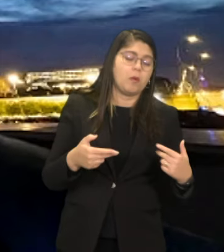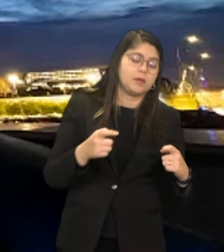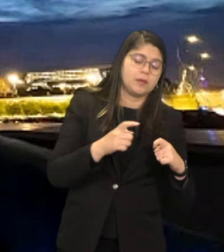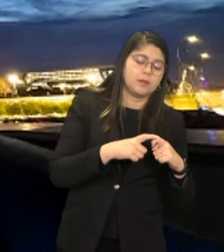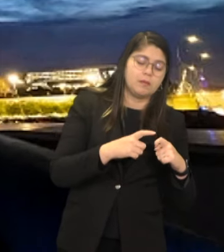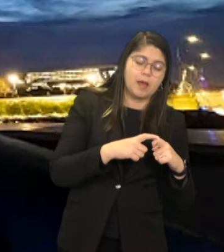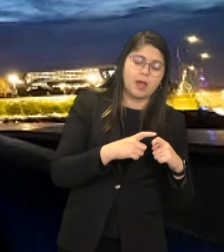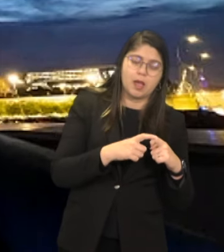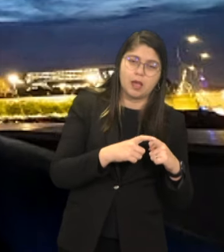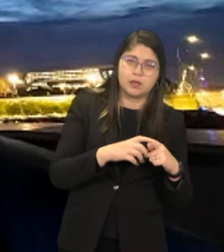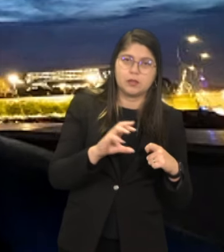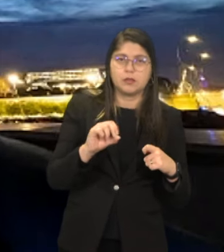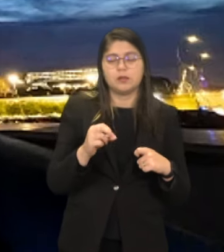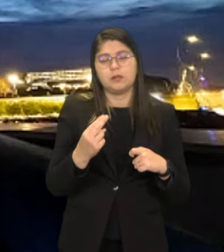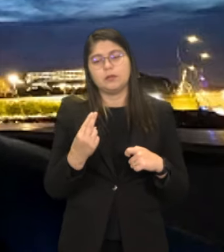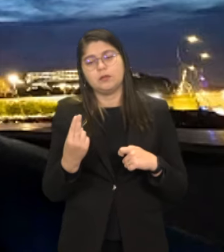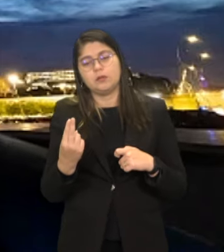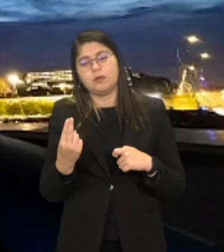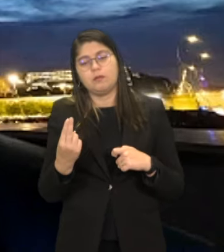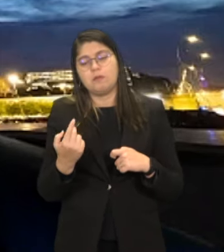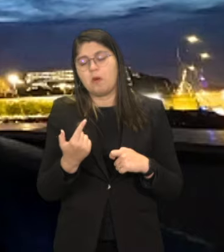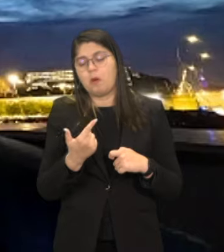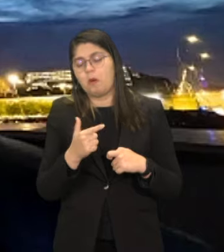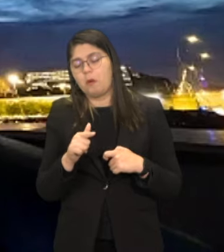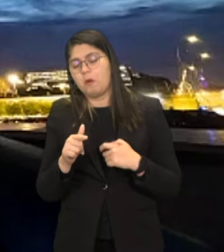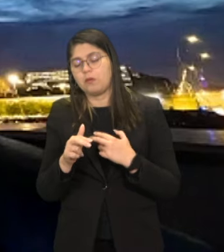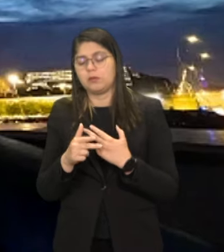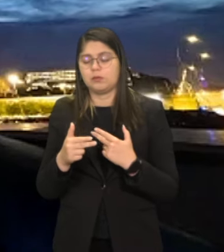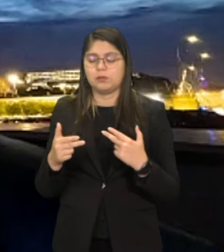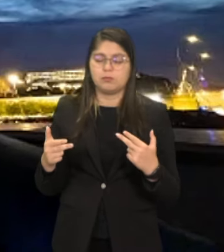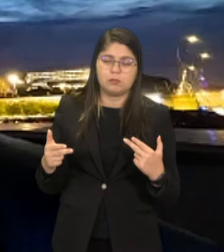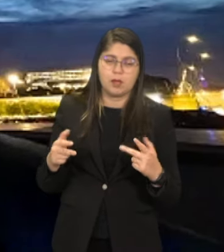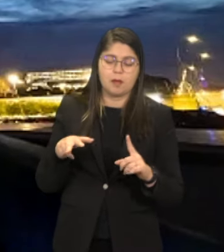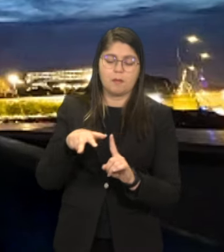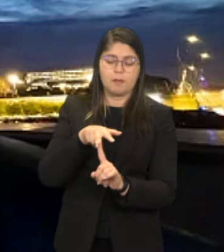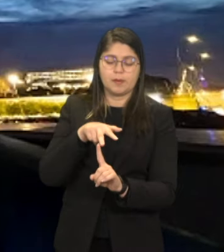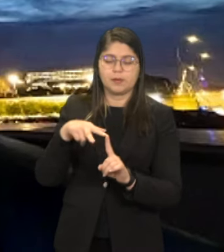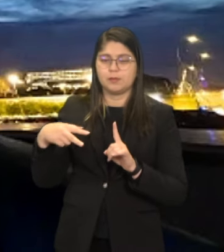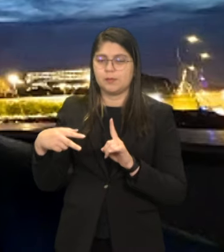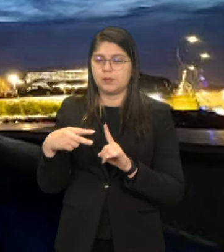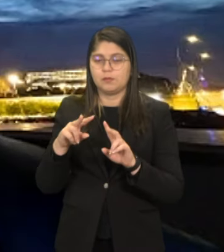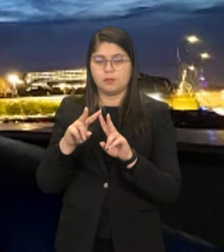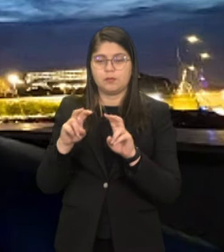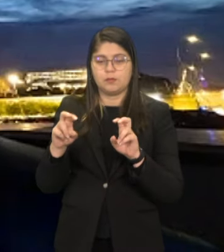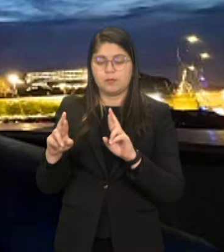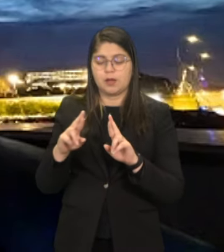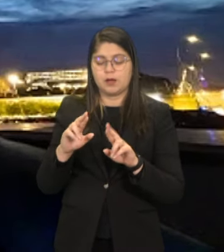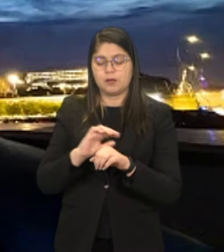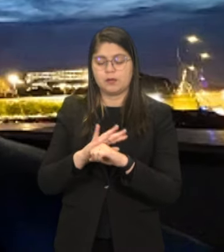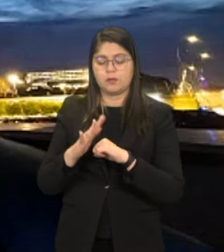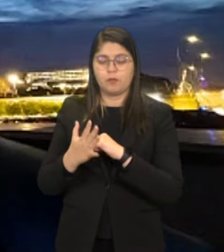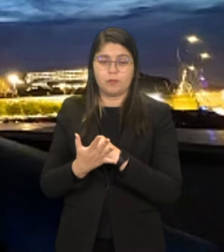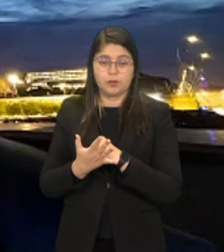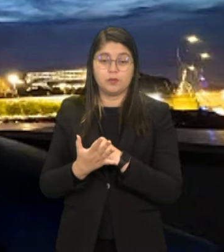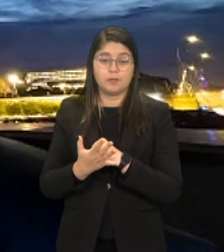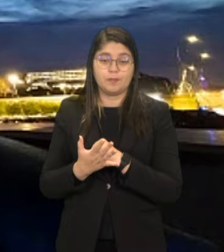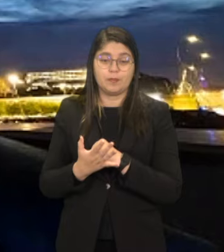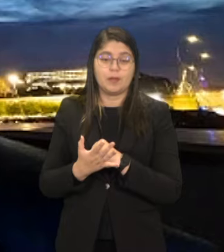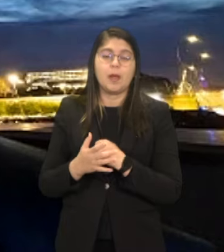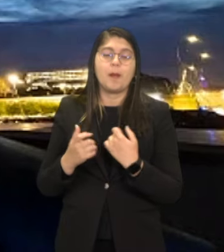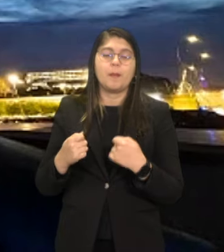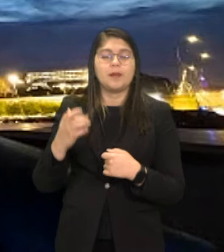seja por outras perspectivas em relação à Covid, seja ainda um